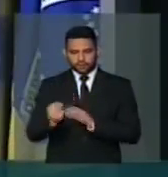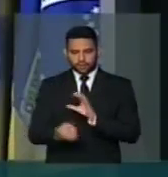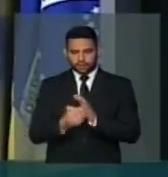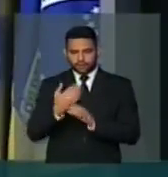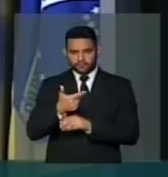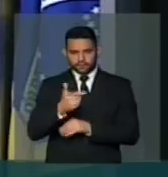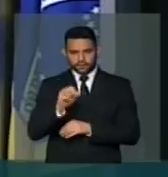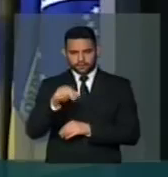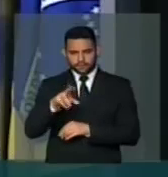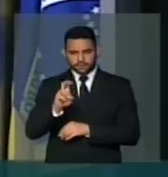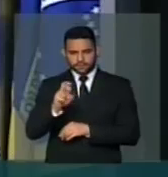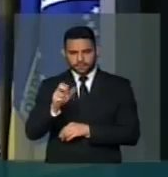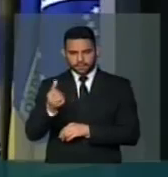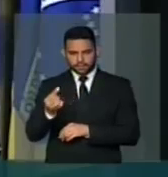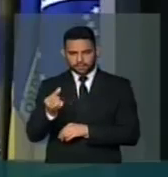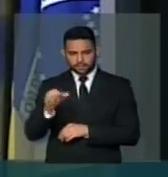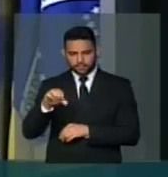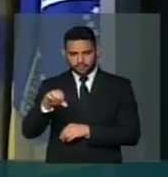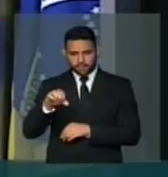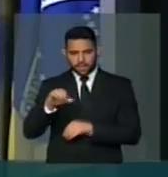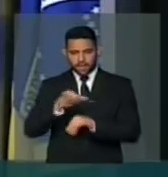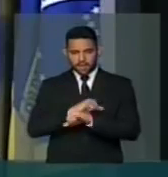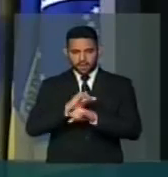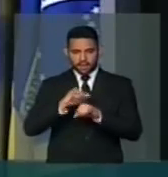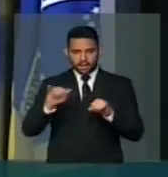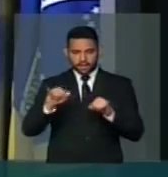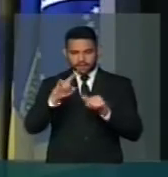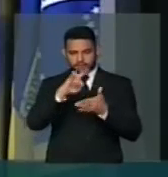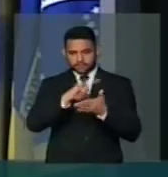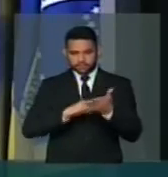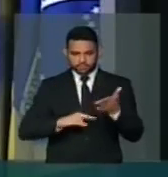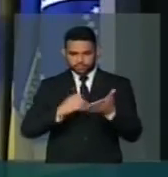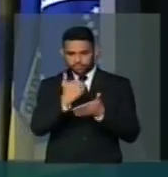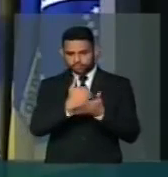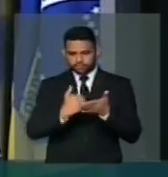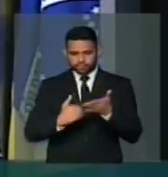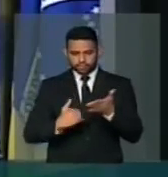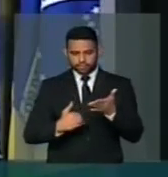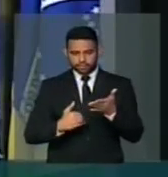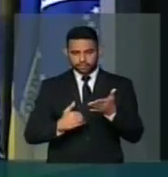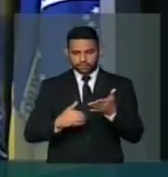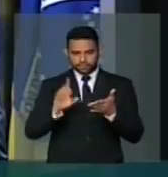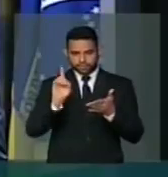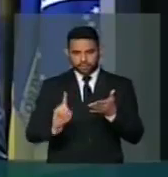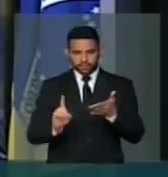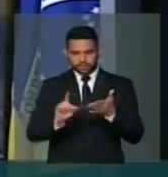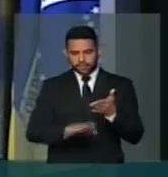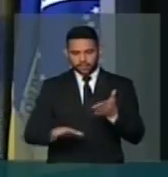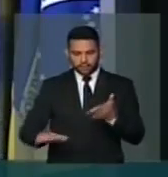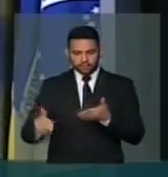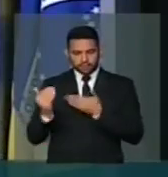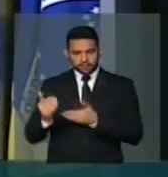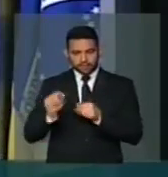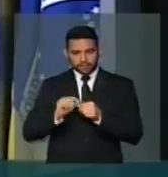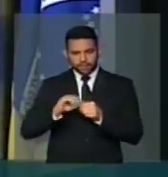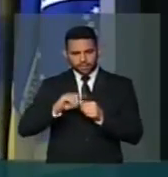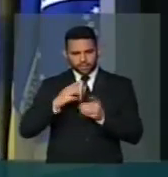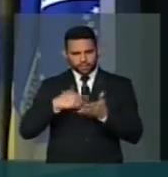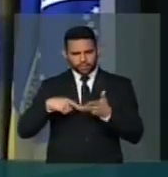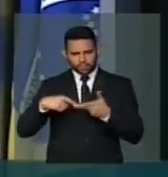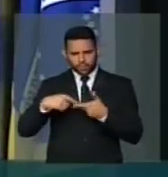20 de novembro de 1959 a Declaração dos Direitos da Criança e do Adolescente, que norteou, entre outros